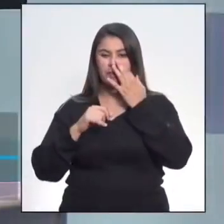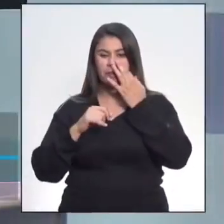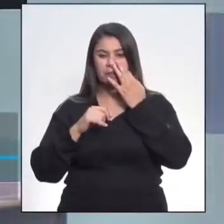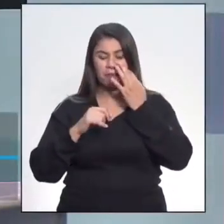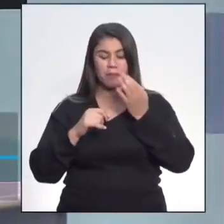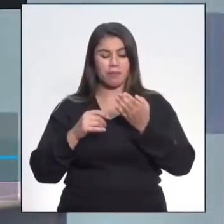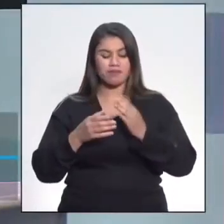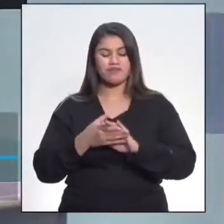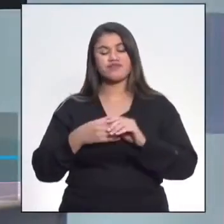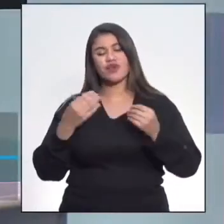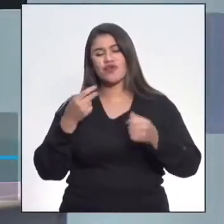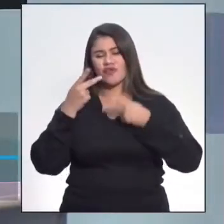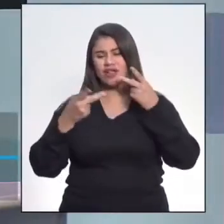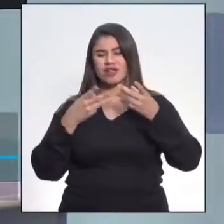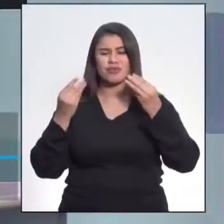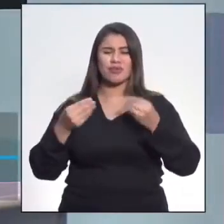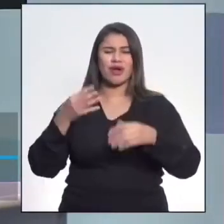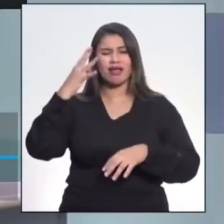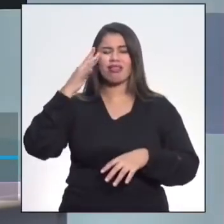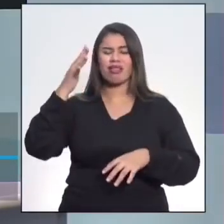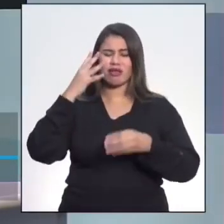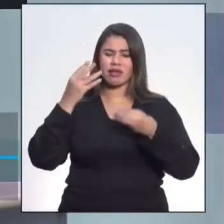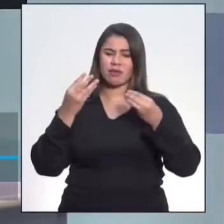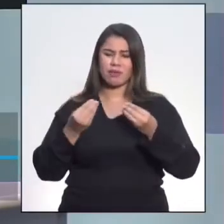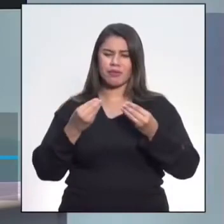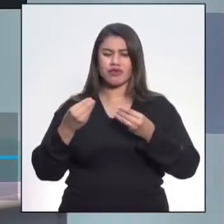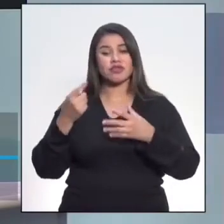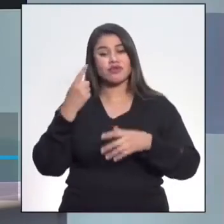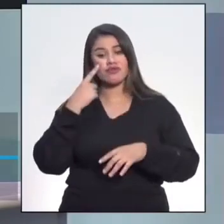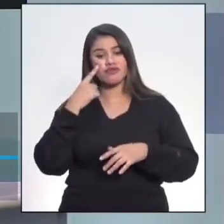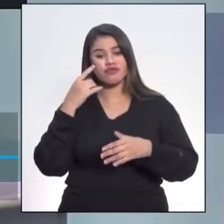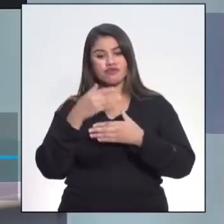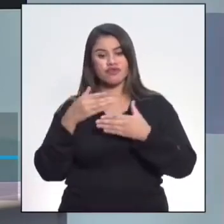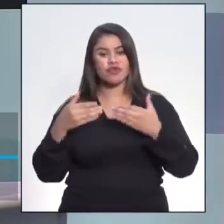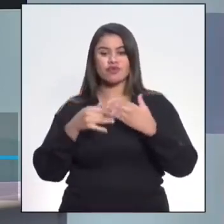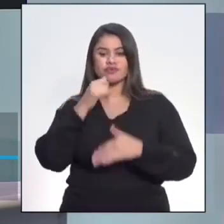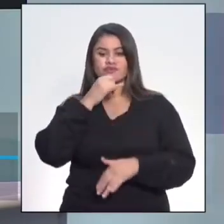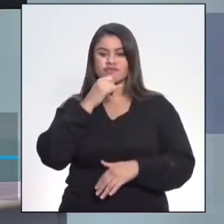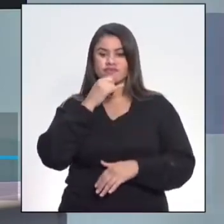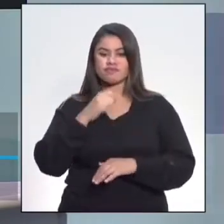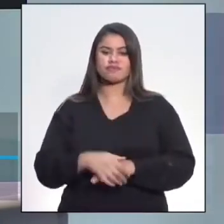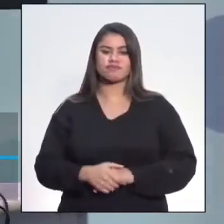que dá para entender isso melhor? Sim. Então, vamos para o exemplo. Então, próximo slide, por favor.